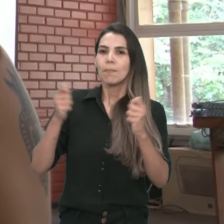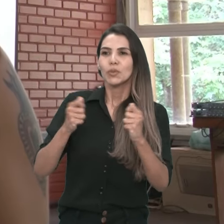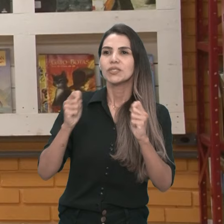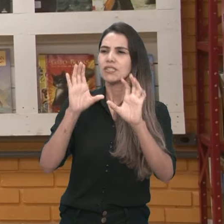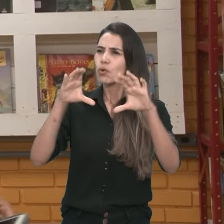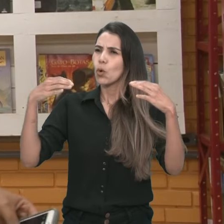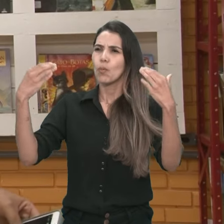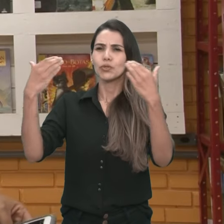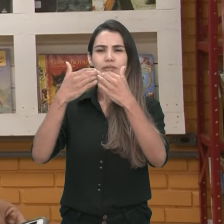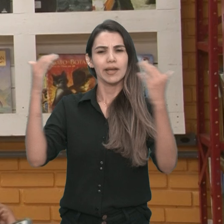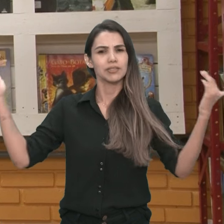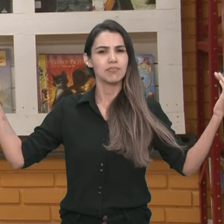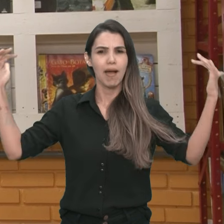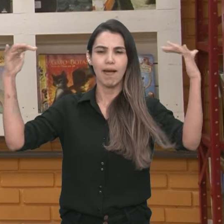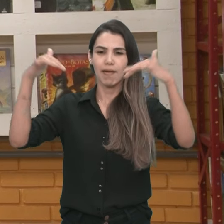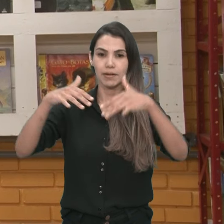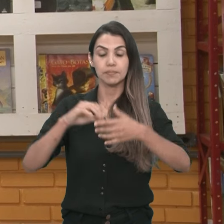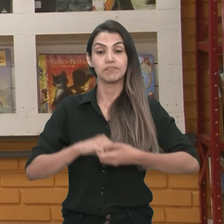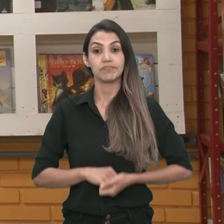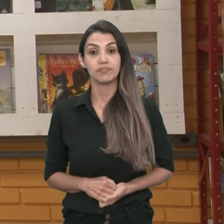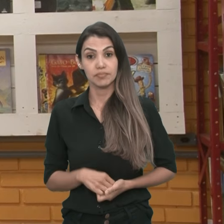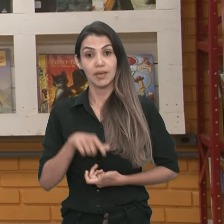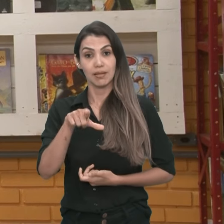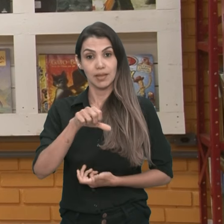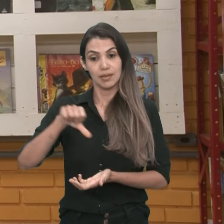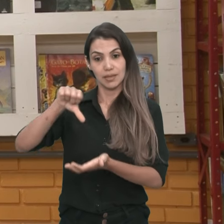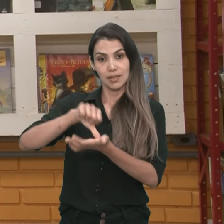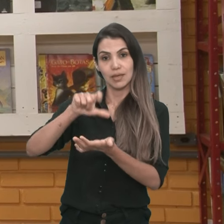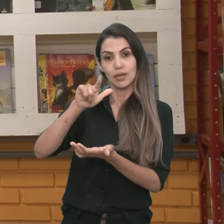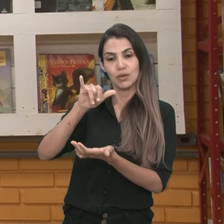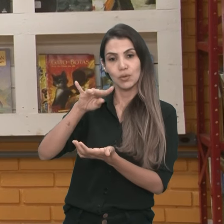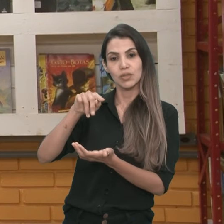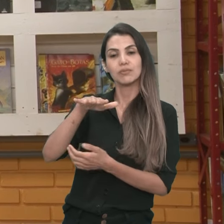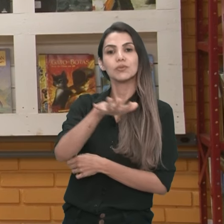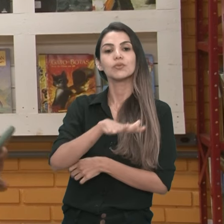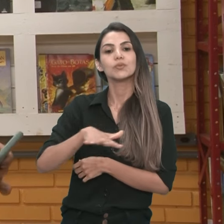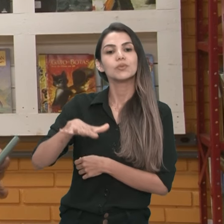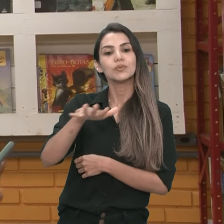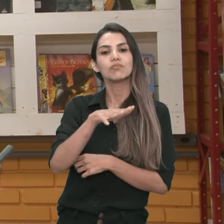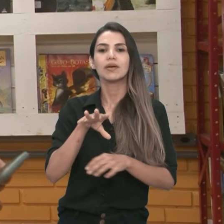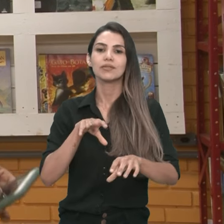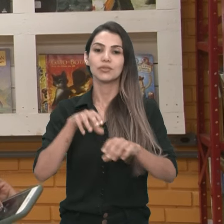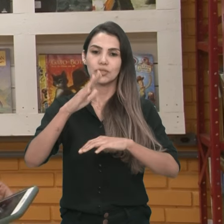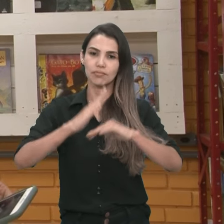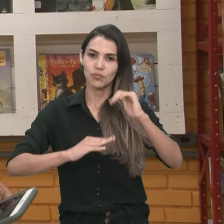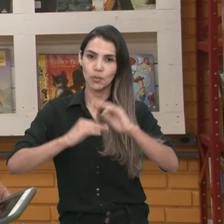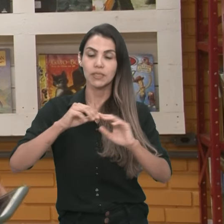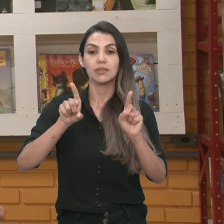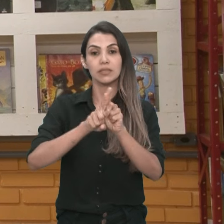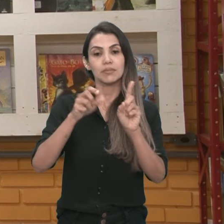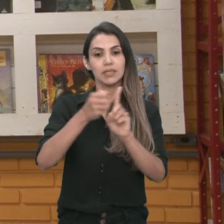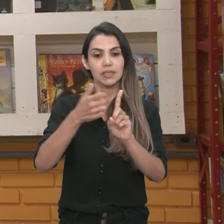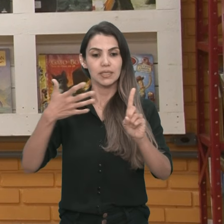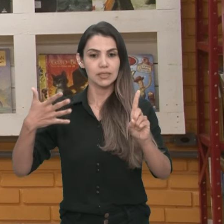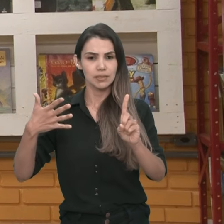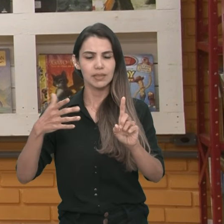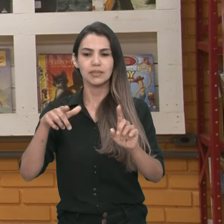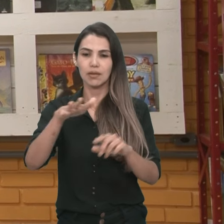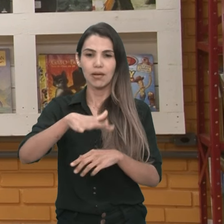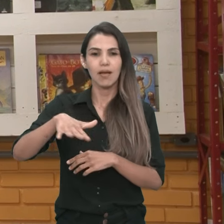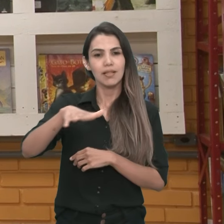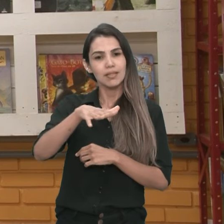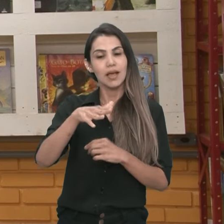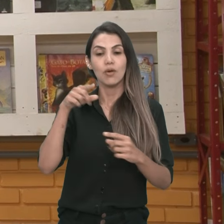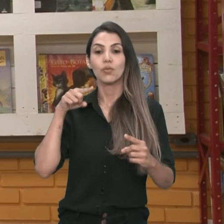comunidade o foi idealizado como um espaço de formação e extensão com a missão de centralizar ações voltadas à